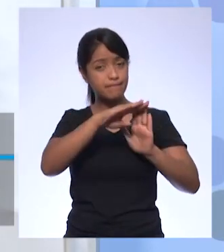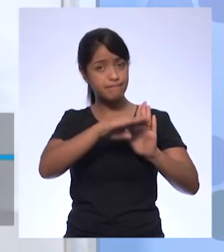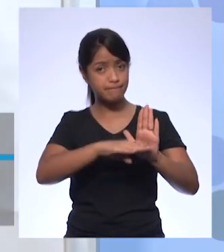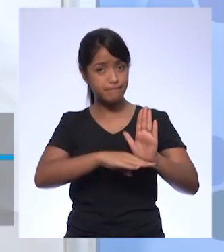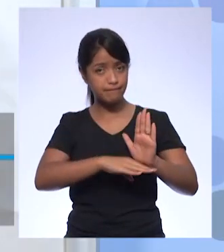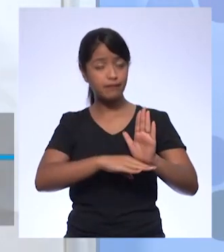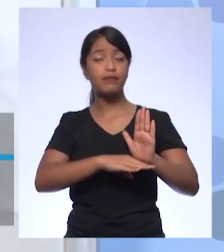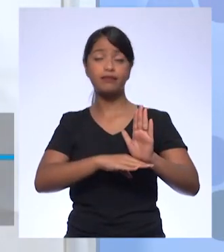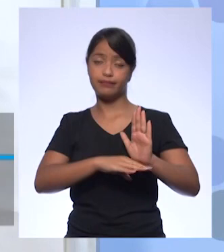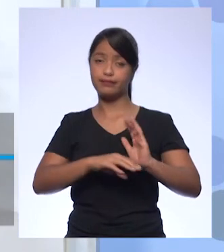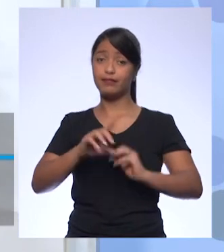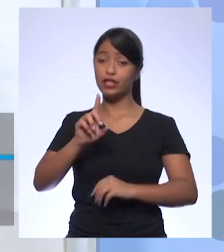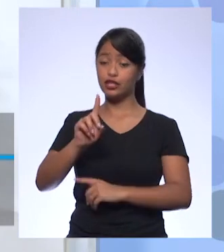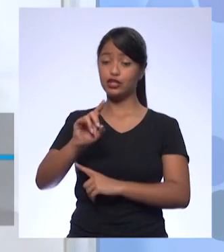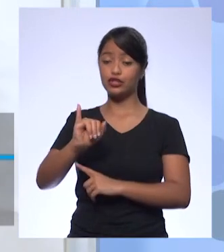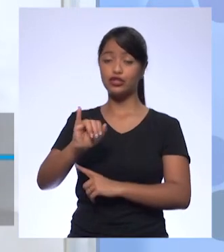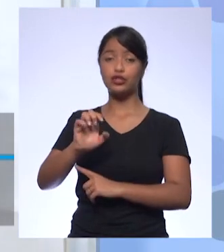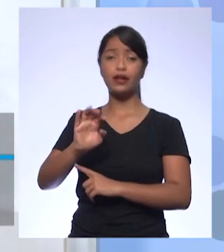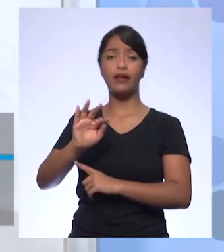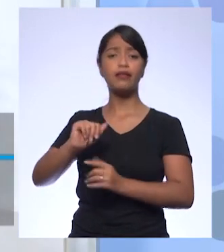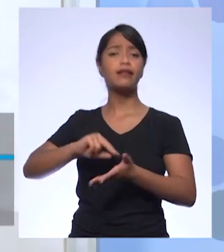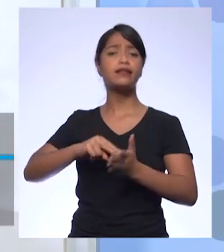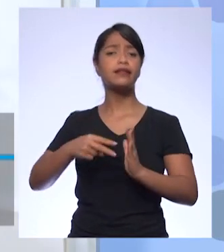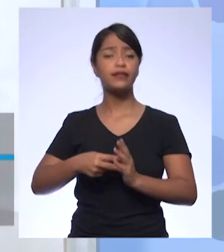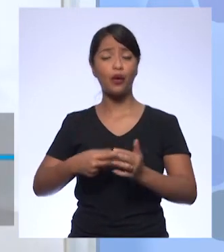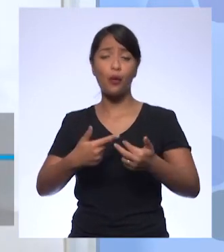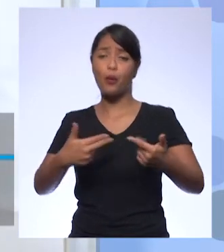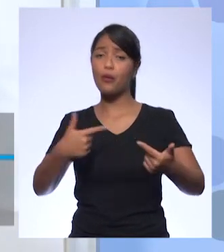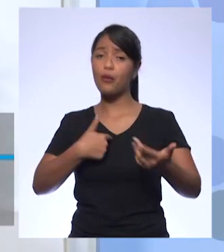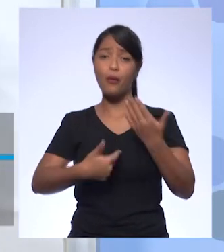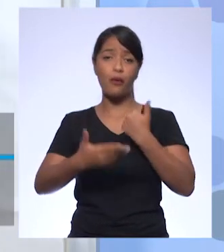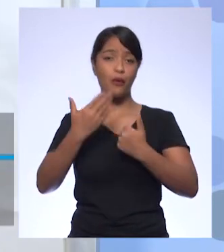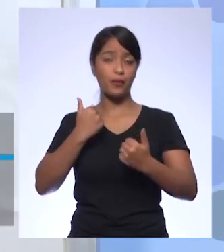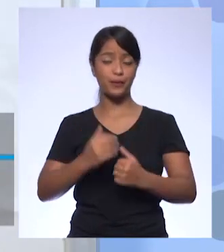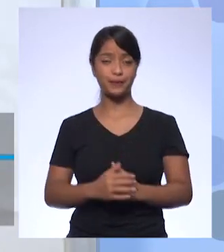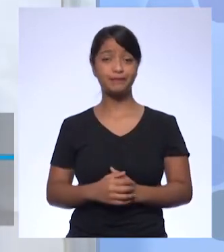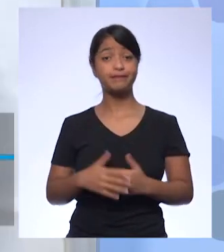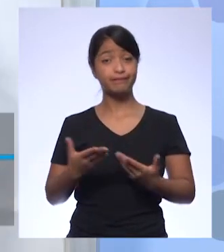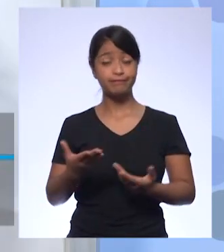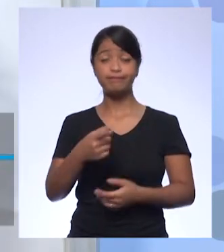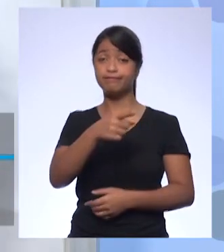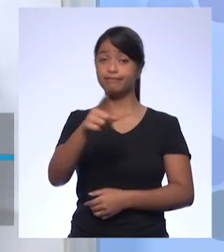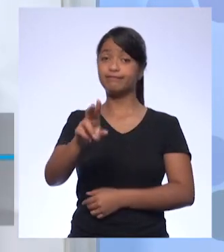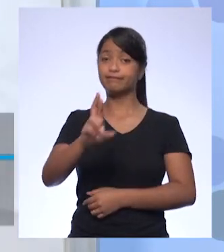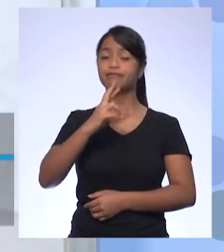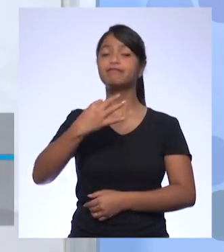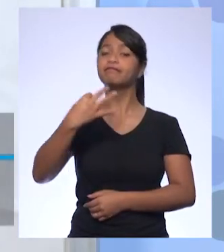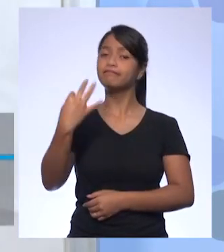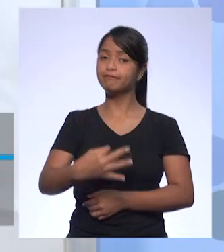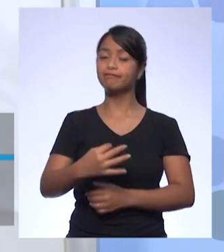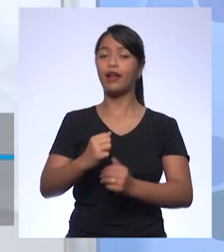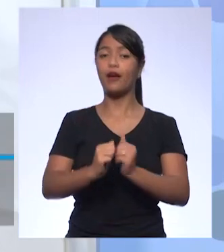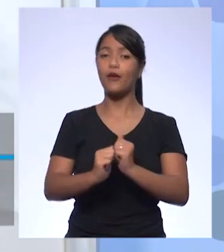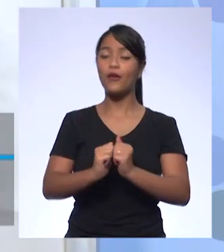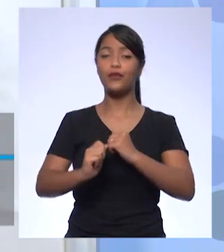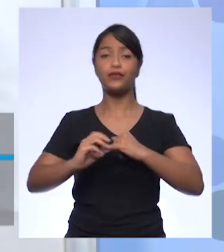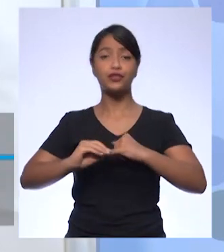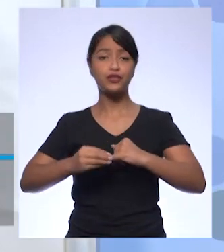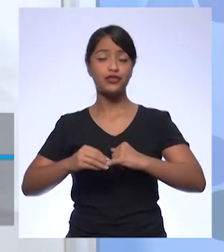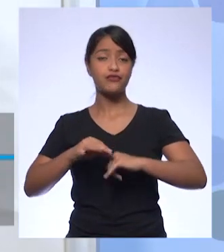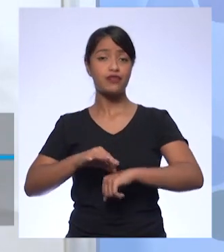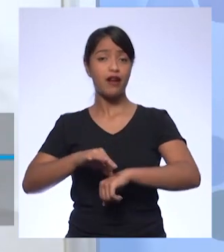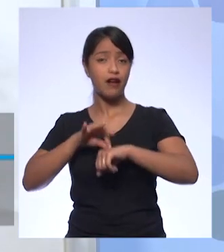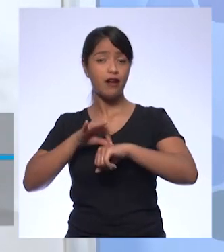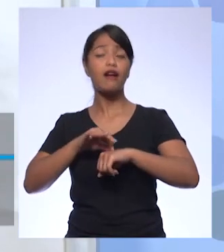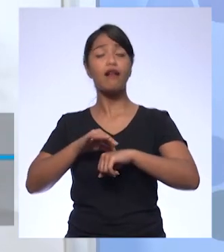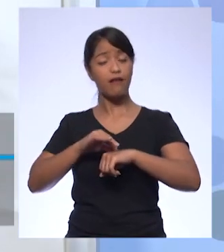bem? Então, ó, perfeito, arroz, feijão, carne, tudo isso é alimento, né? Se a gente pensar aqui no contexto dos